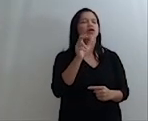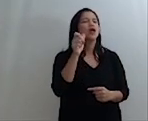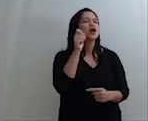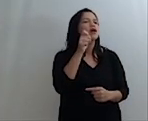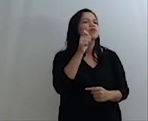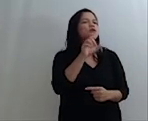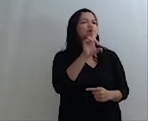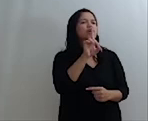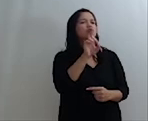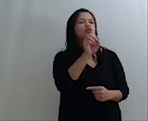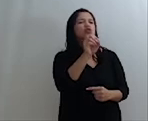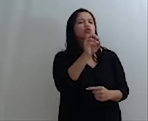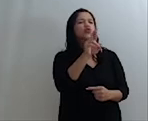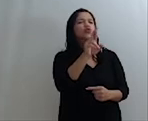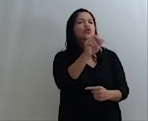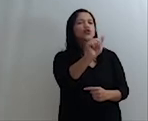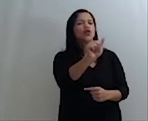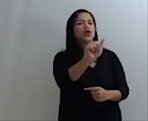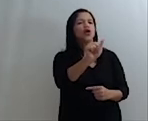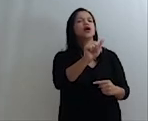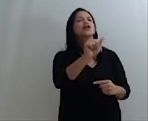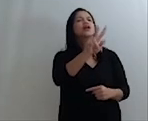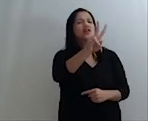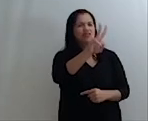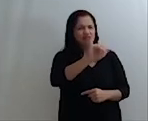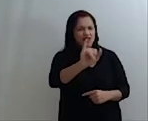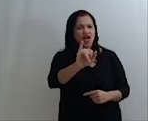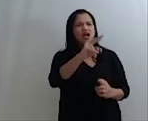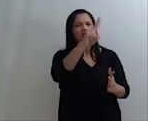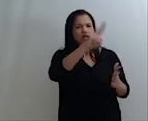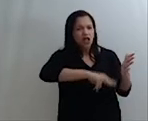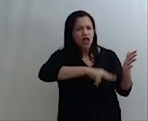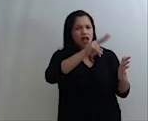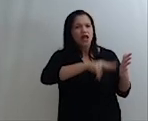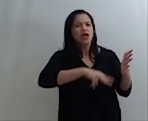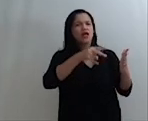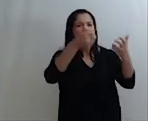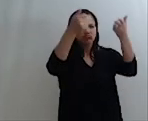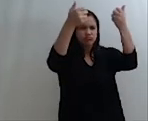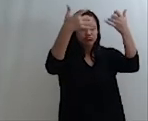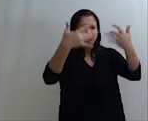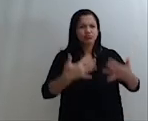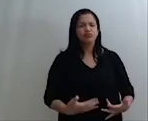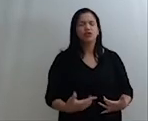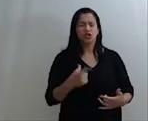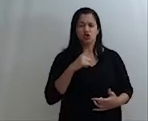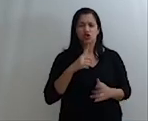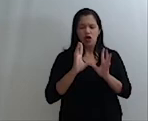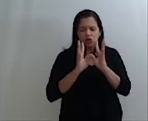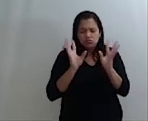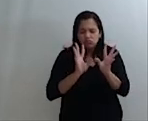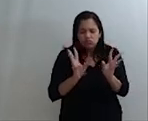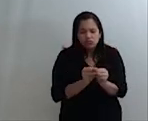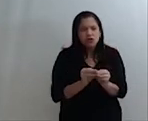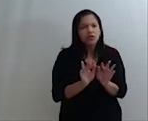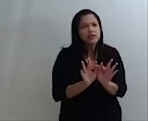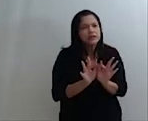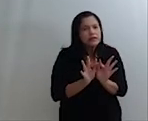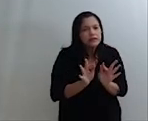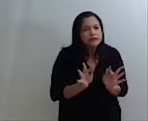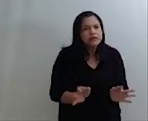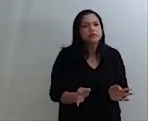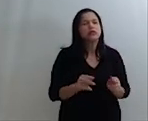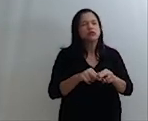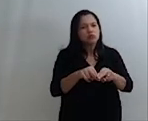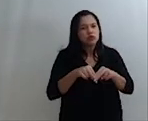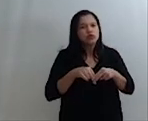manifestar de forma até muito mais profunda eh essas são resumidamente as a as razões eh